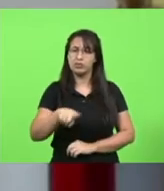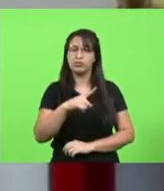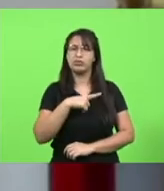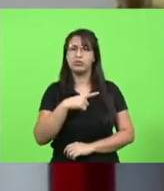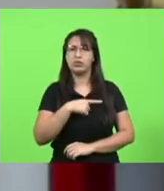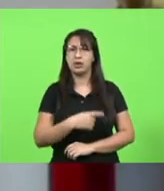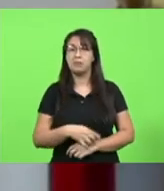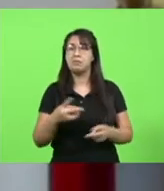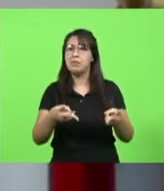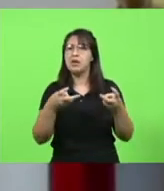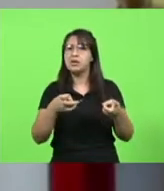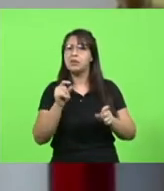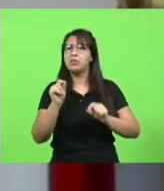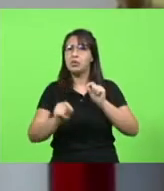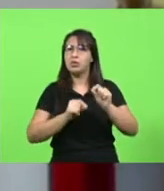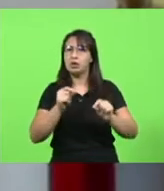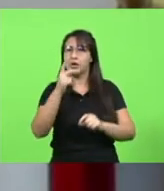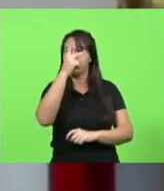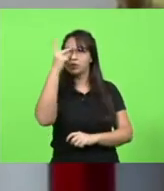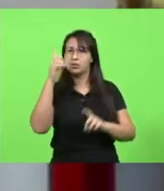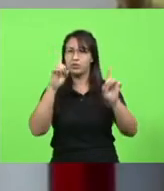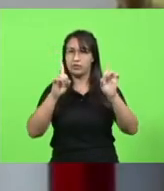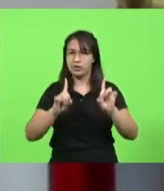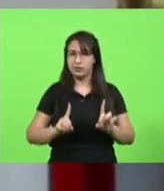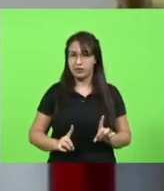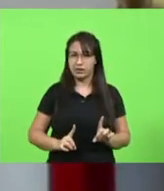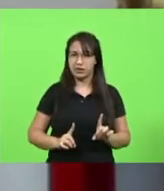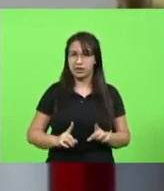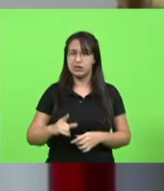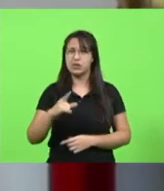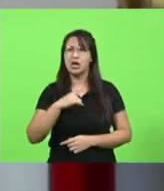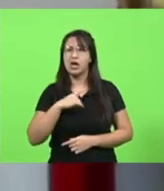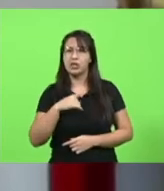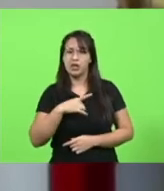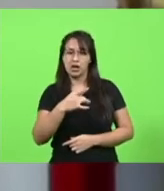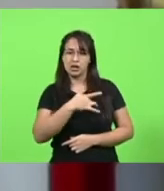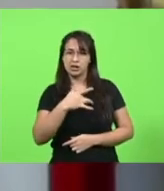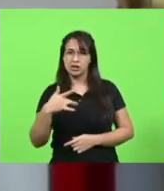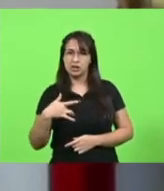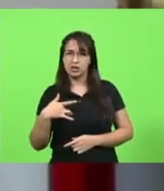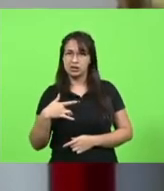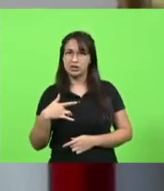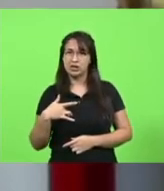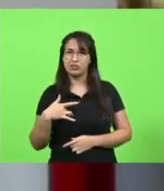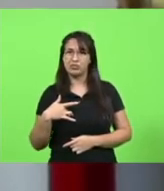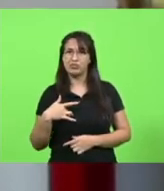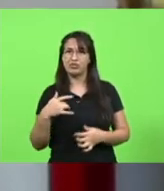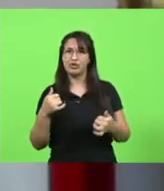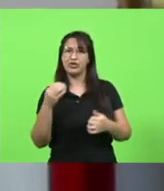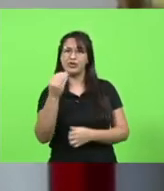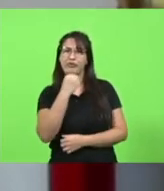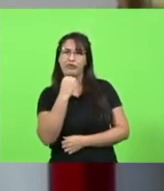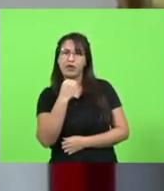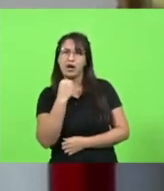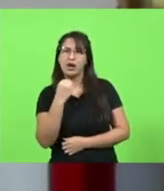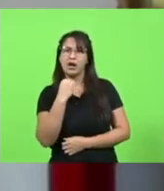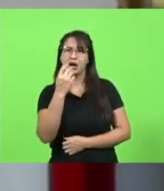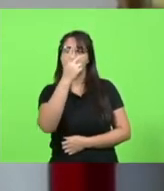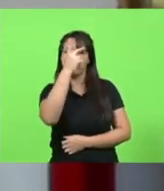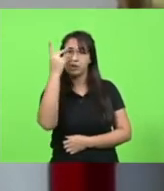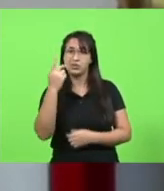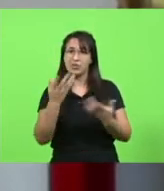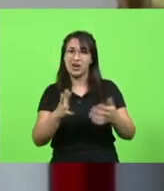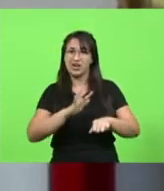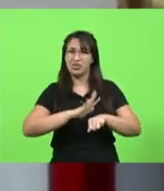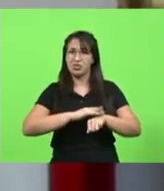assim, pessoas com deficiência por si só já têm uma saúde mais debilitada, você pega uma pessoa com deficiência com uma doença rara, com